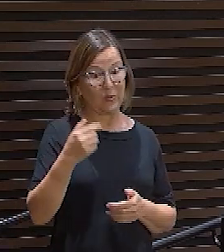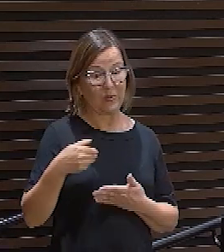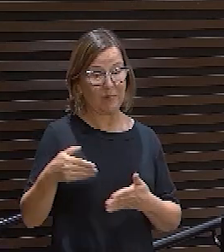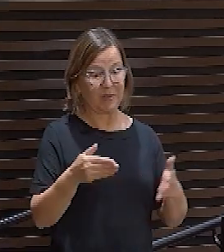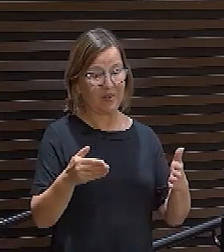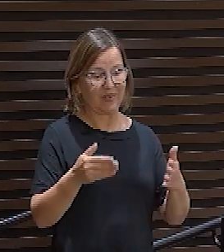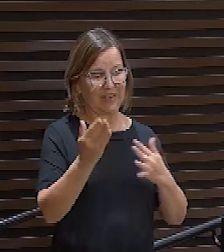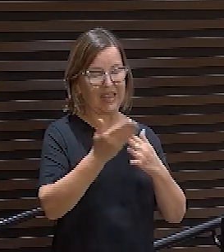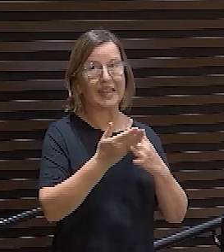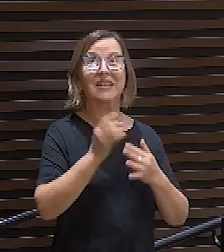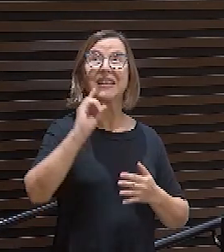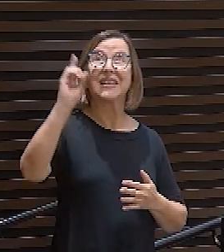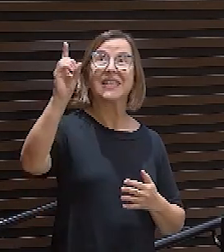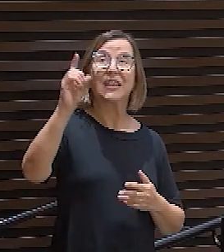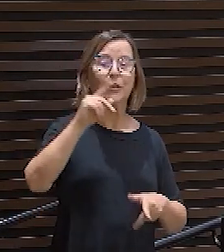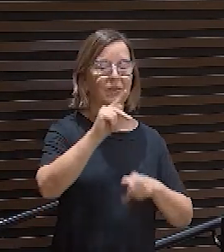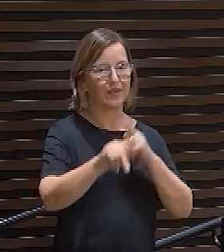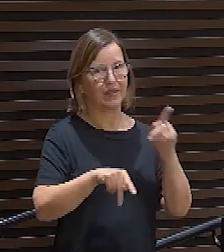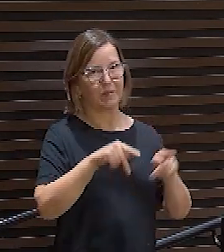os homens,